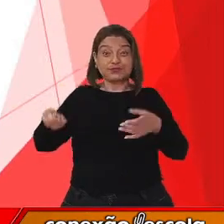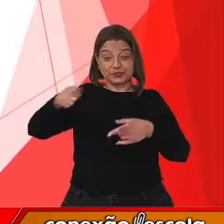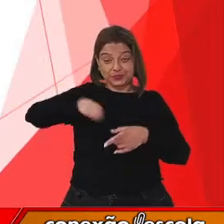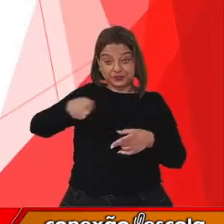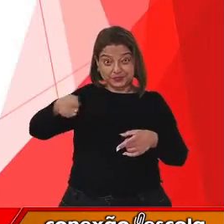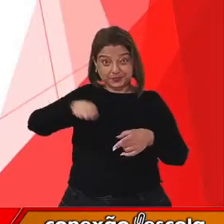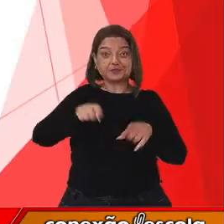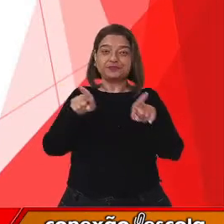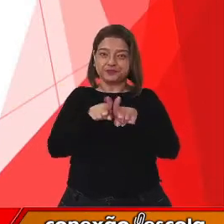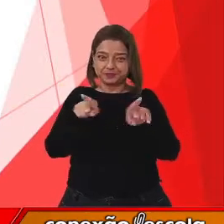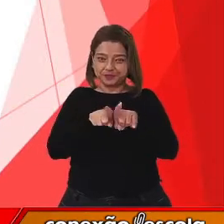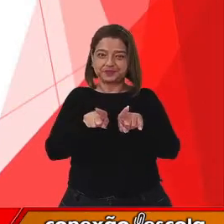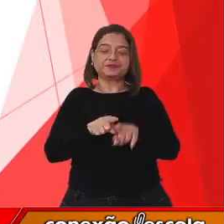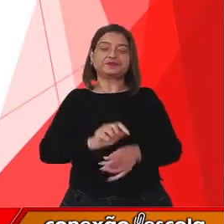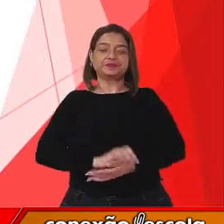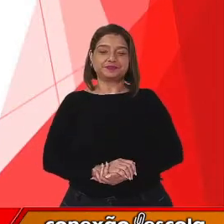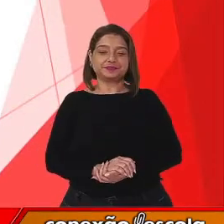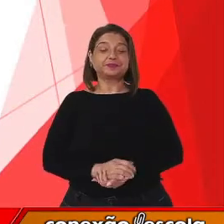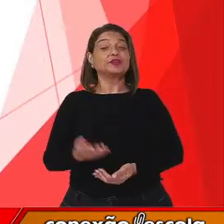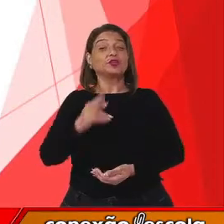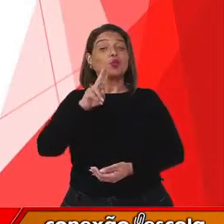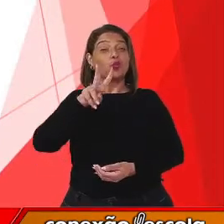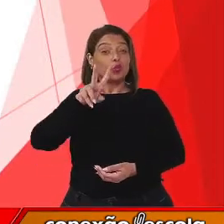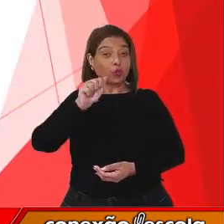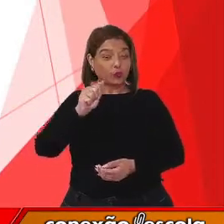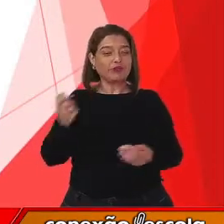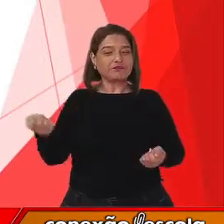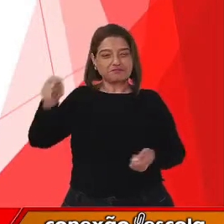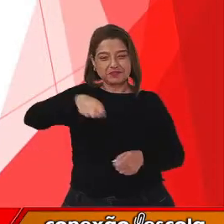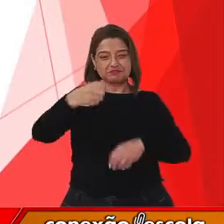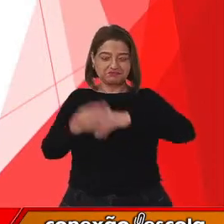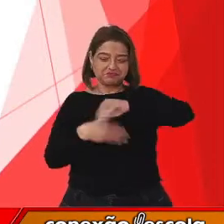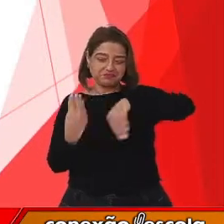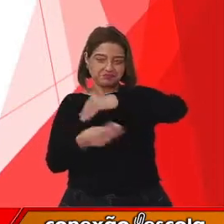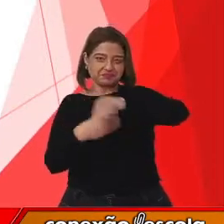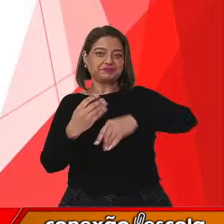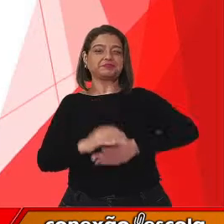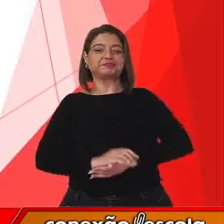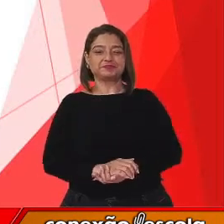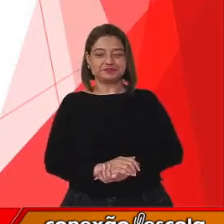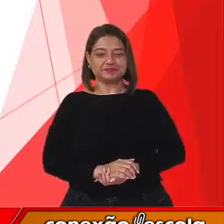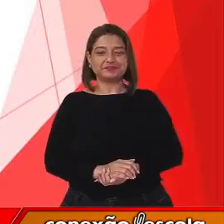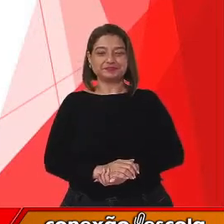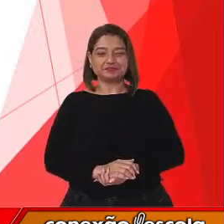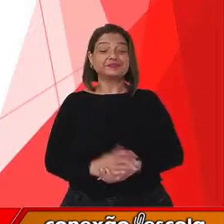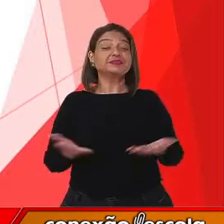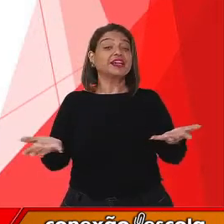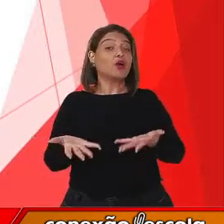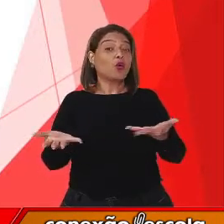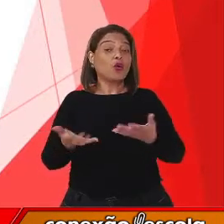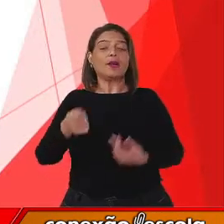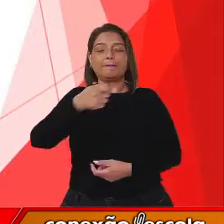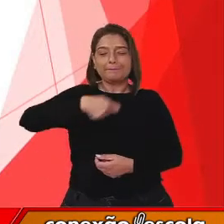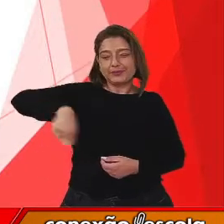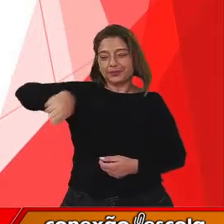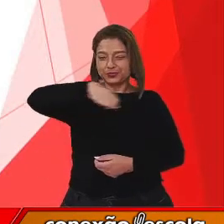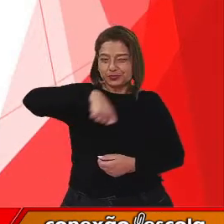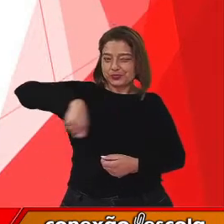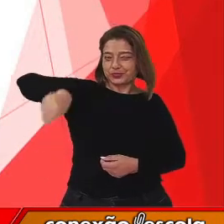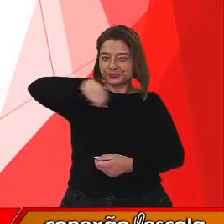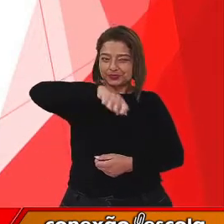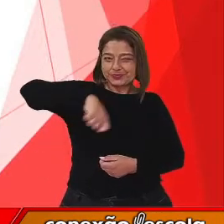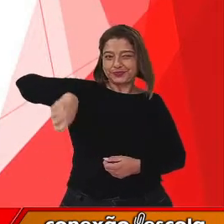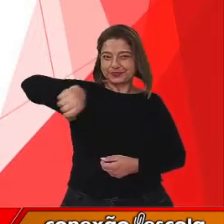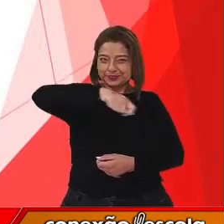Tudo também. E a uva, né? Eu passo. Isso. E aí, o que que nós vamos fazer agora? Misturar. Isso.